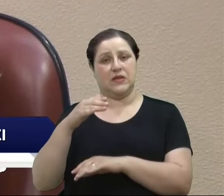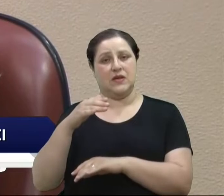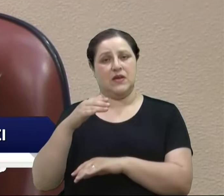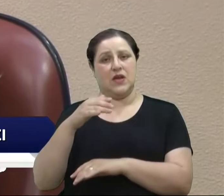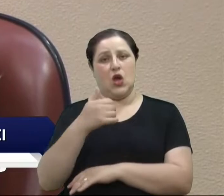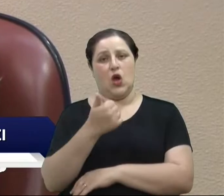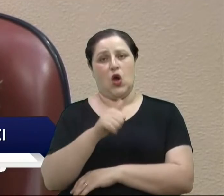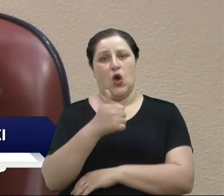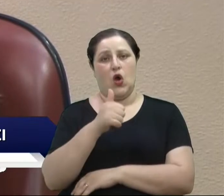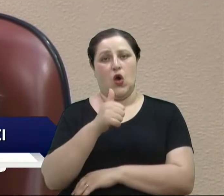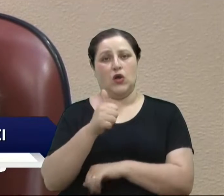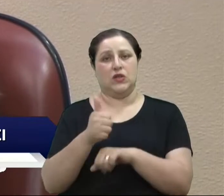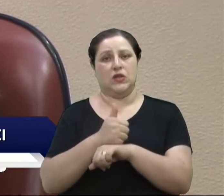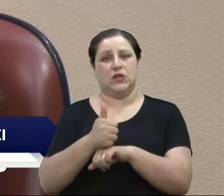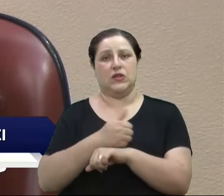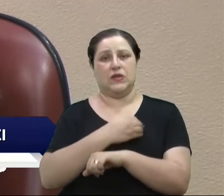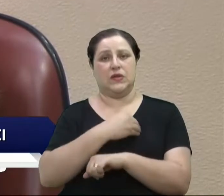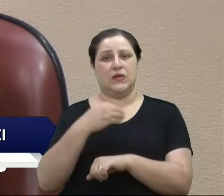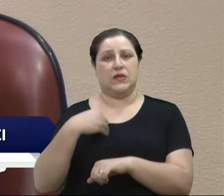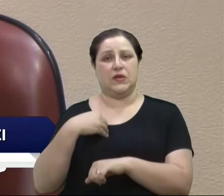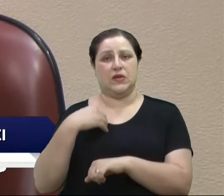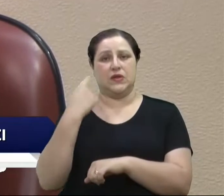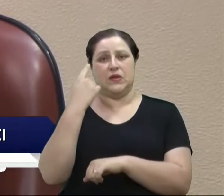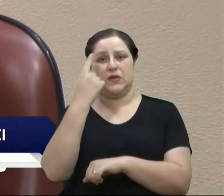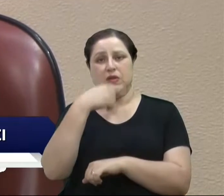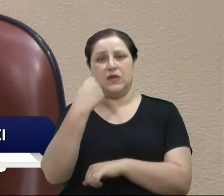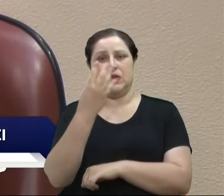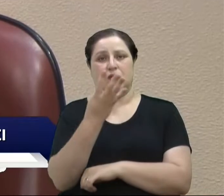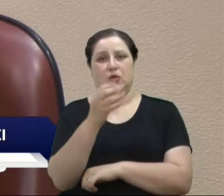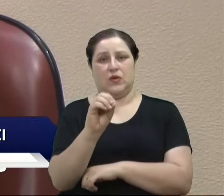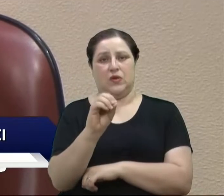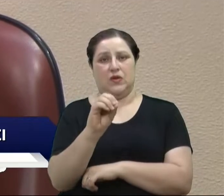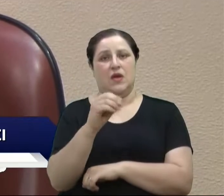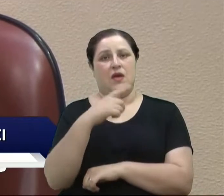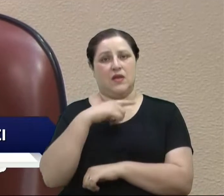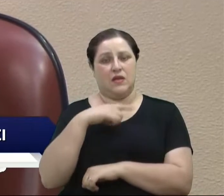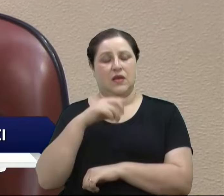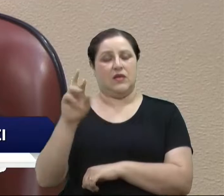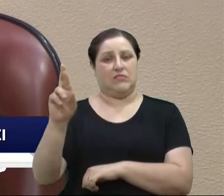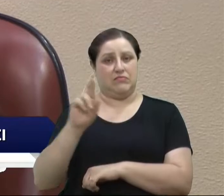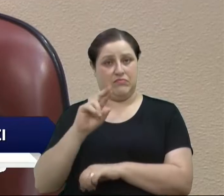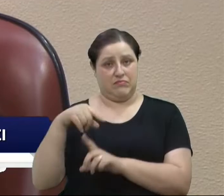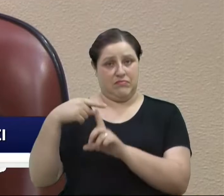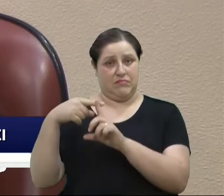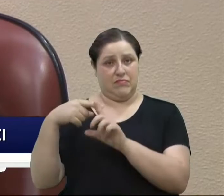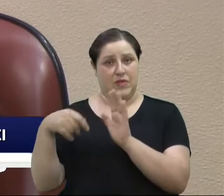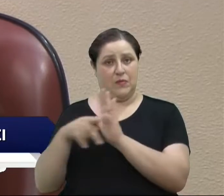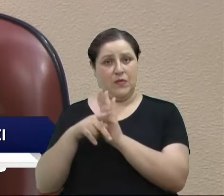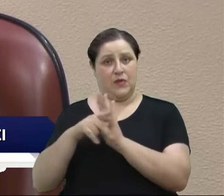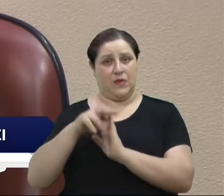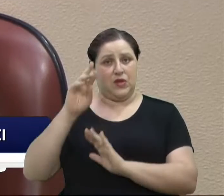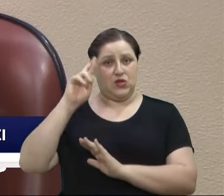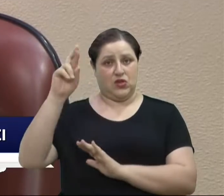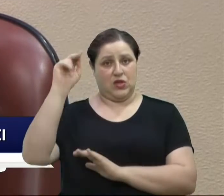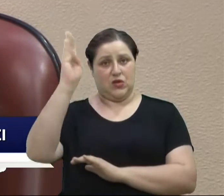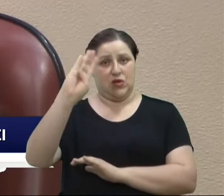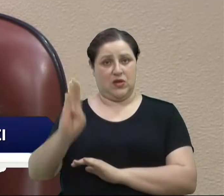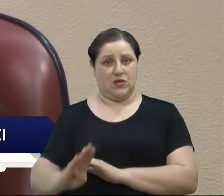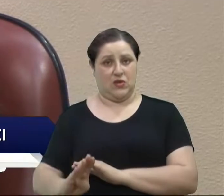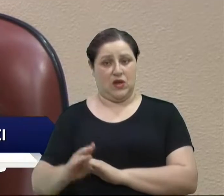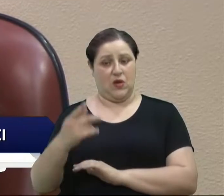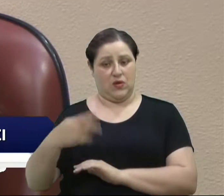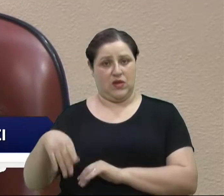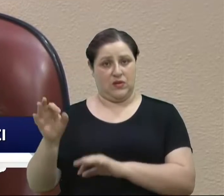horas. Isso, nós tivemos a sinalização positiva por parte do diretor nacional